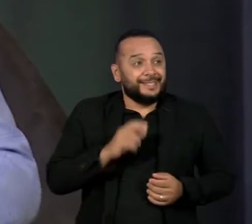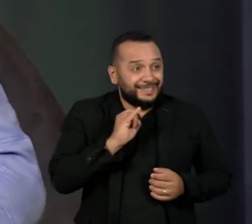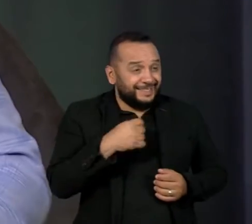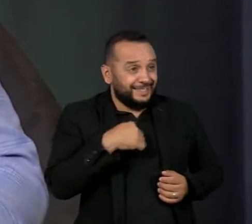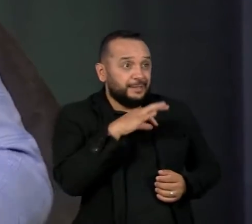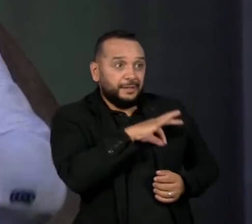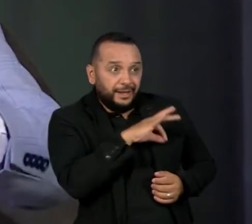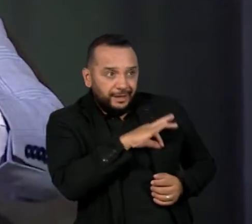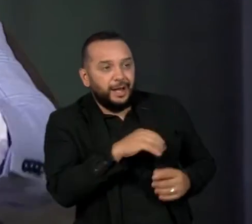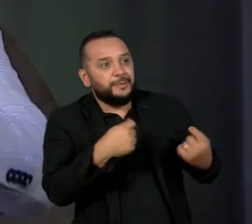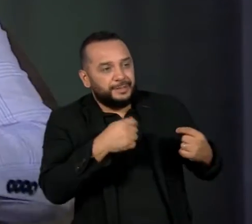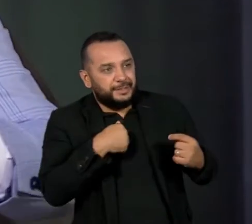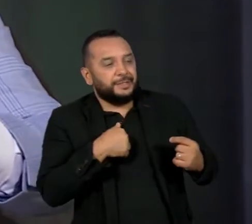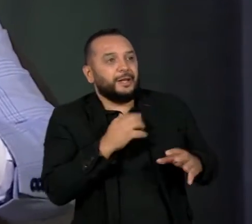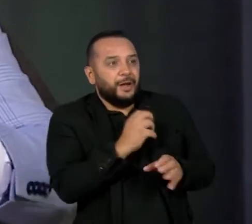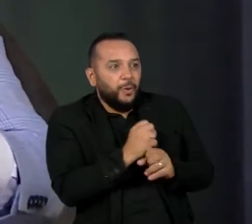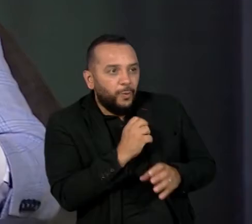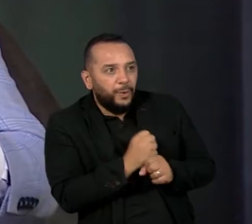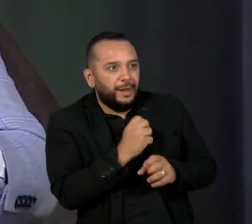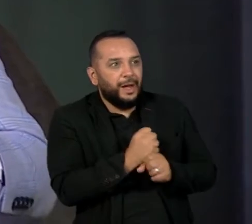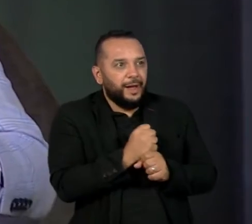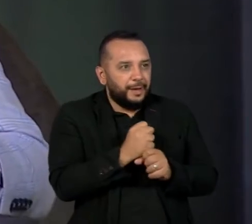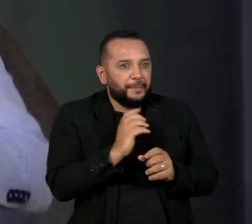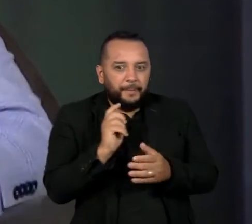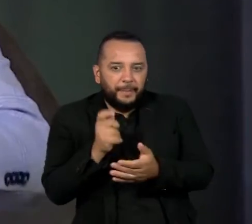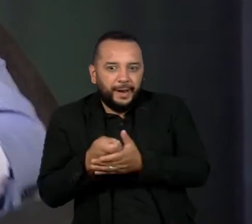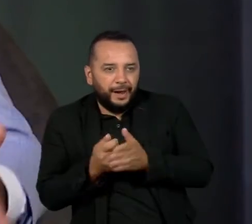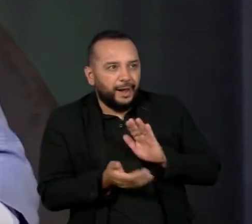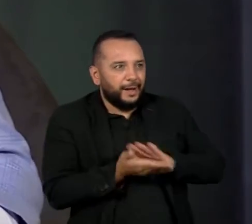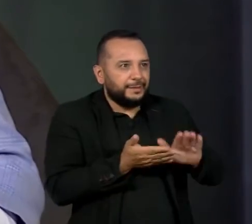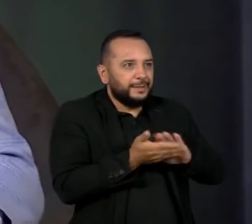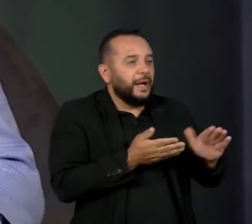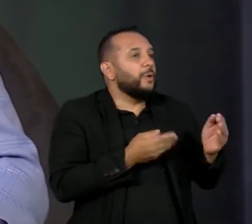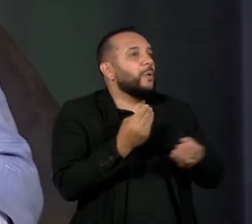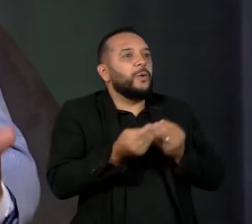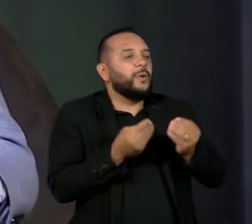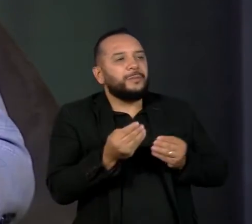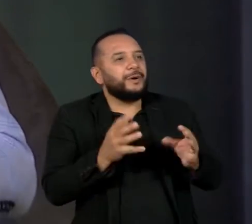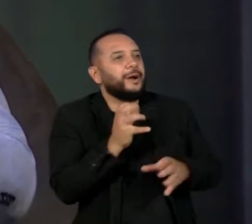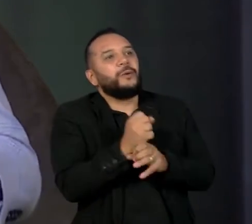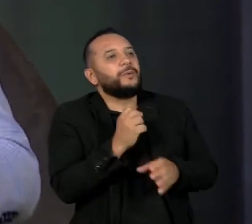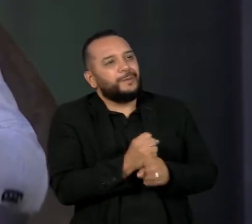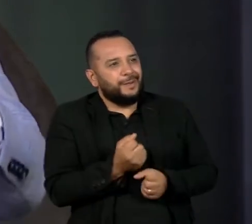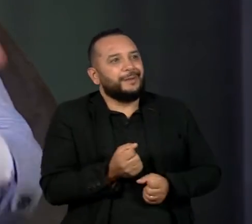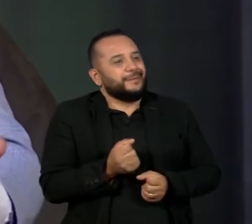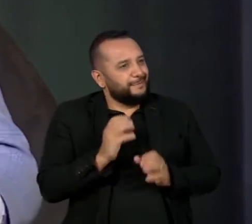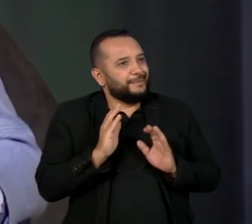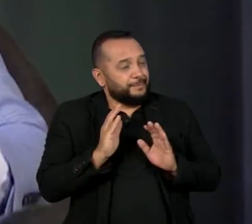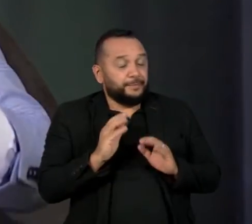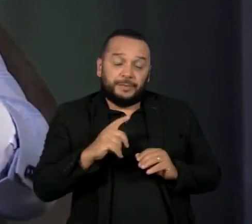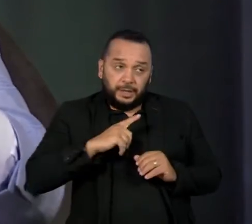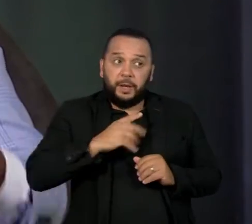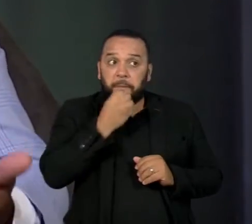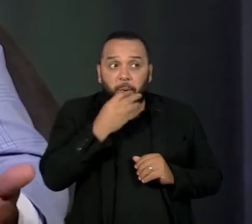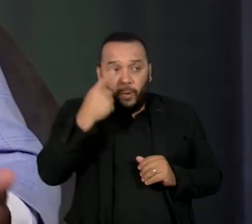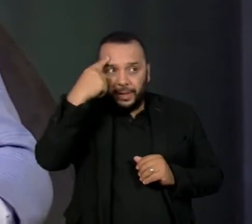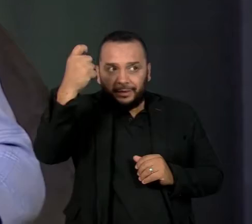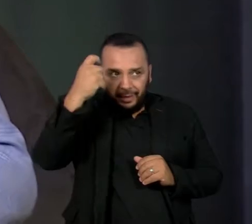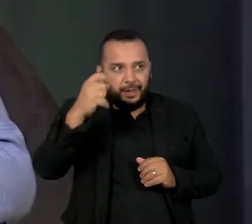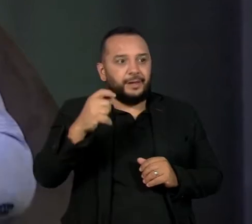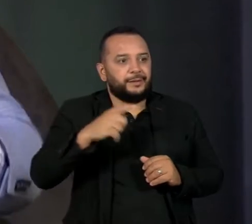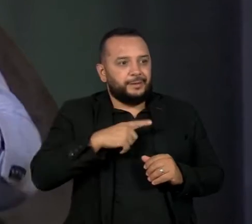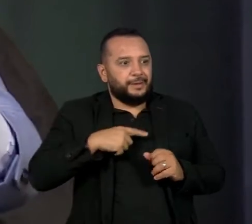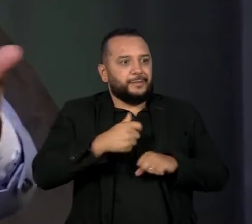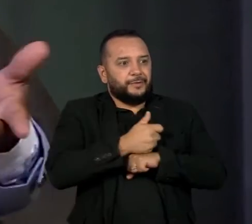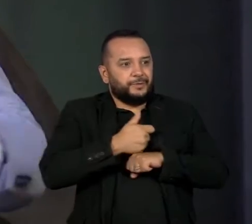precisa fechar, onde é que a gente vai aprender, né, abrir e fechar essa conta? Ou seja, é mais do que ter uma boa ideia, do que ter